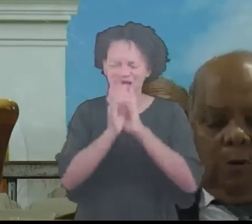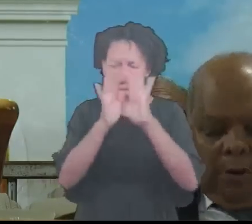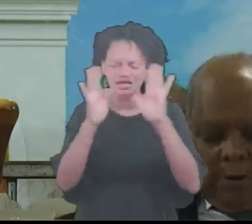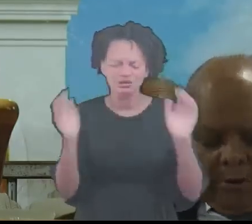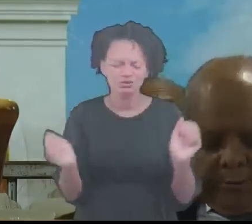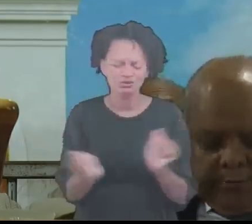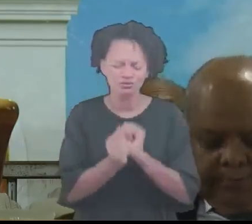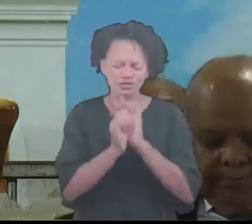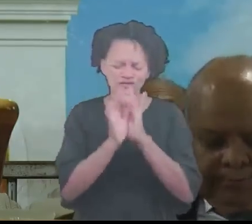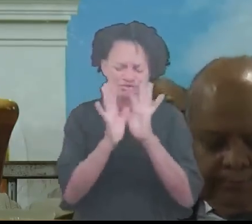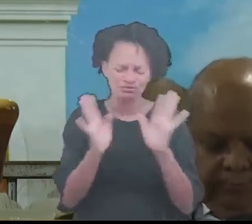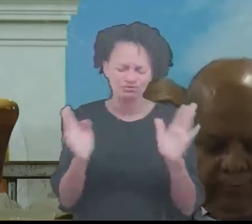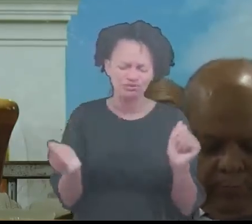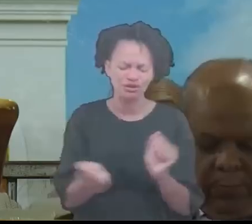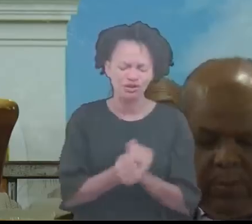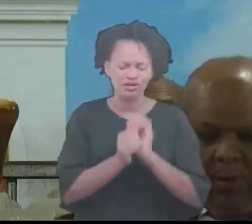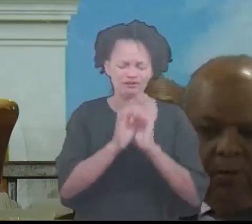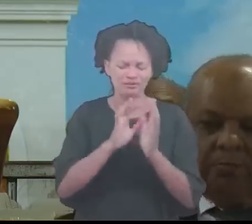glória.